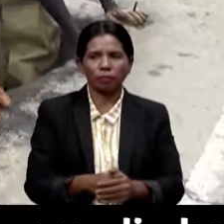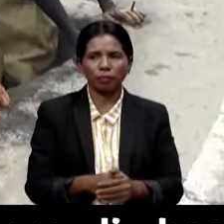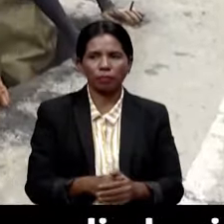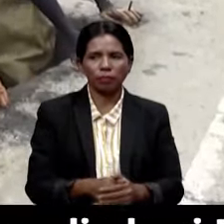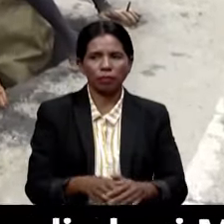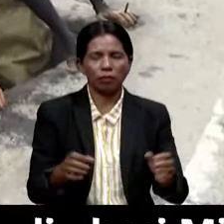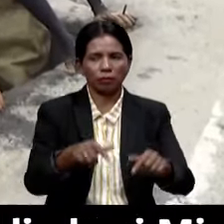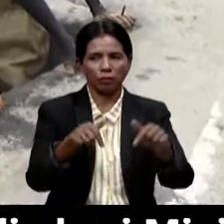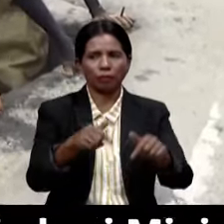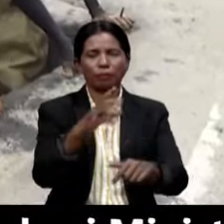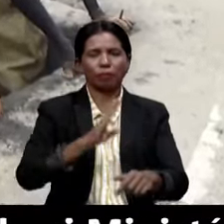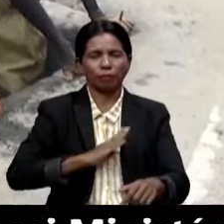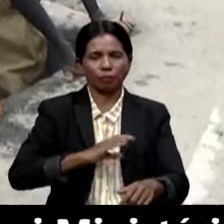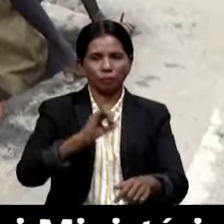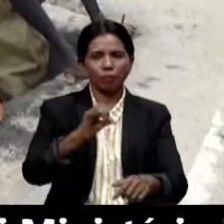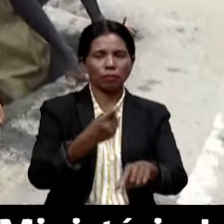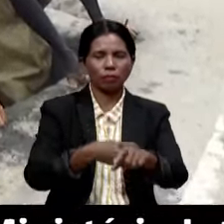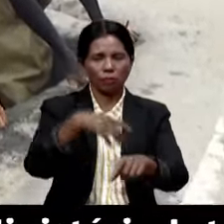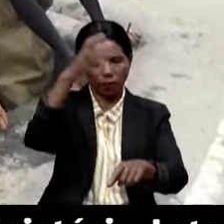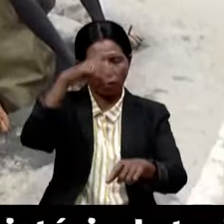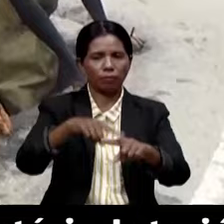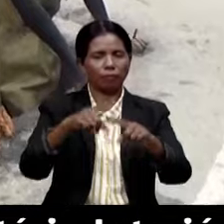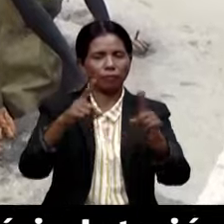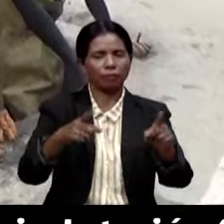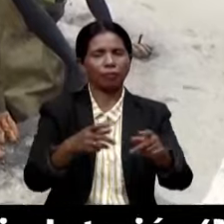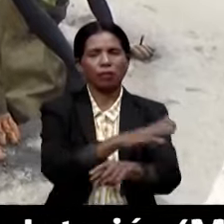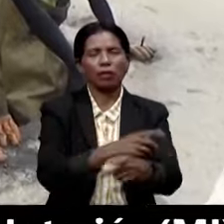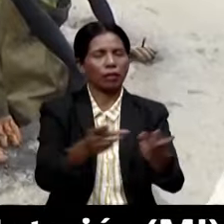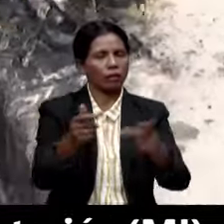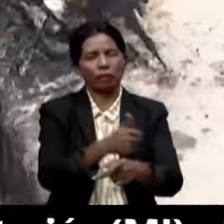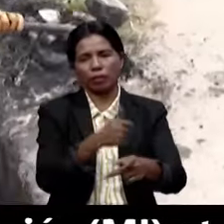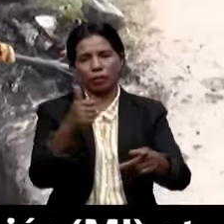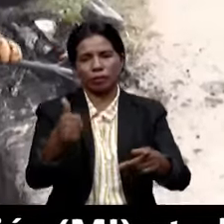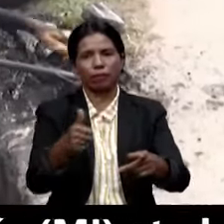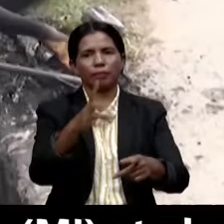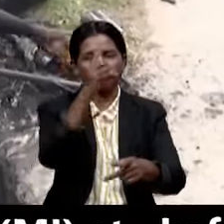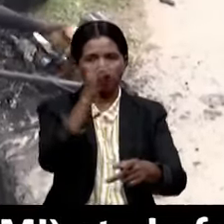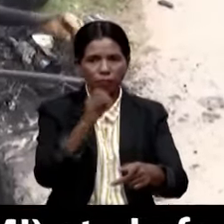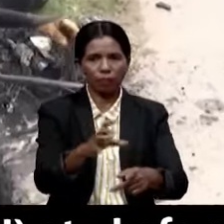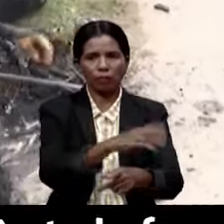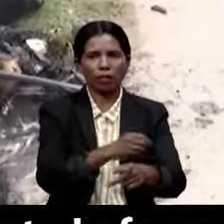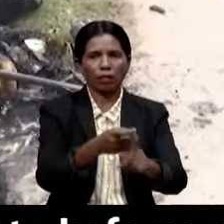os acontece de ti a Caicole, banhira tempo udan, mas bem acontece mos e a fato em Siracelo, que a capital dele,